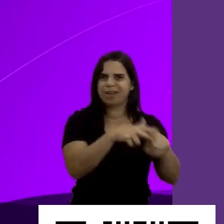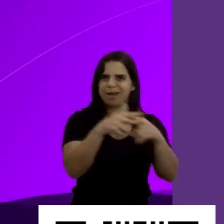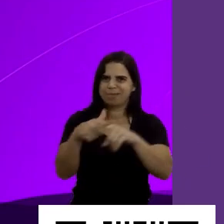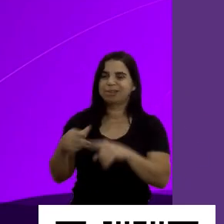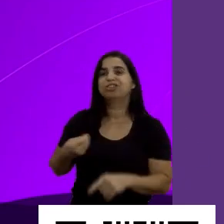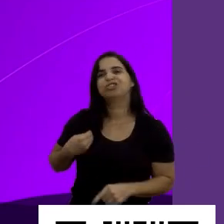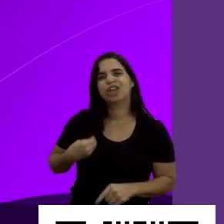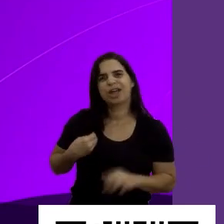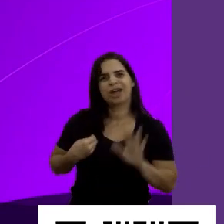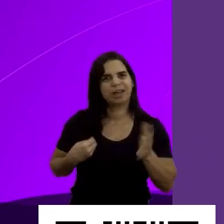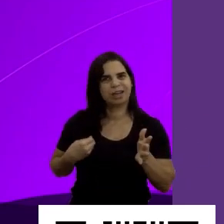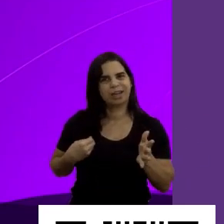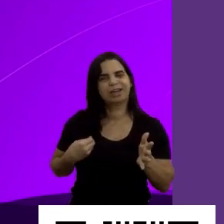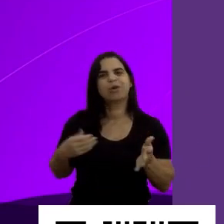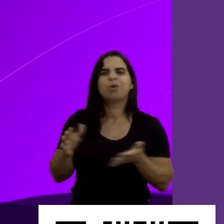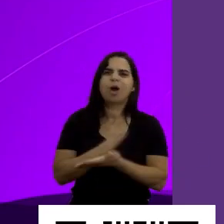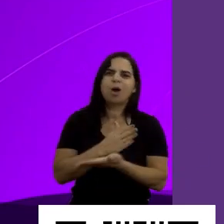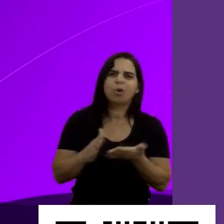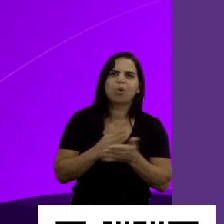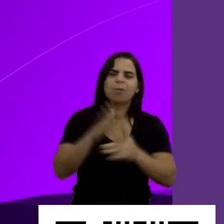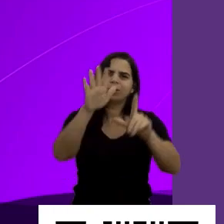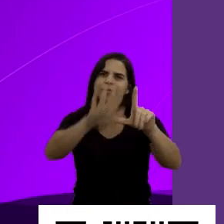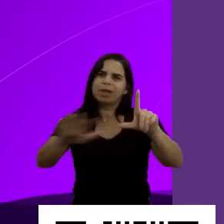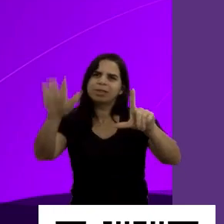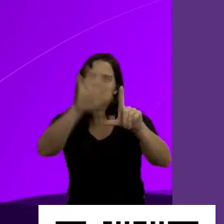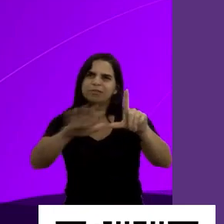com alguma plataforma